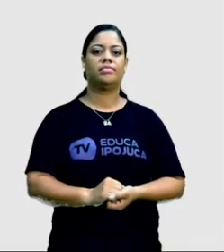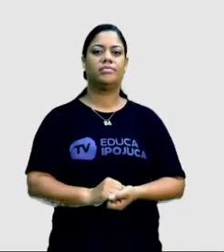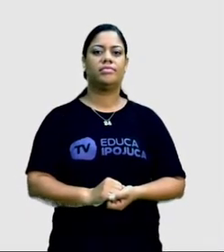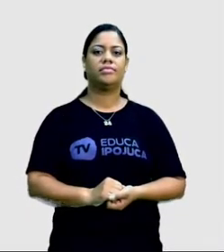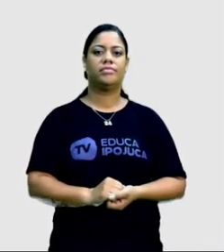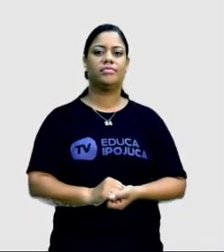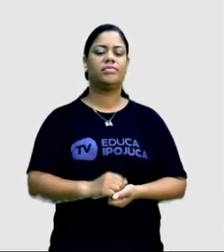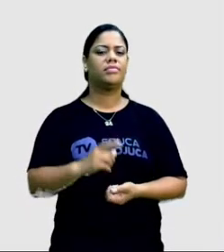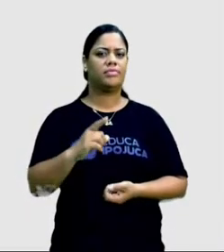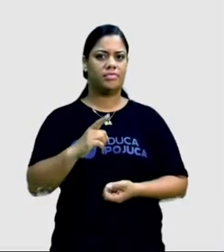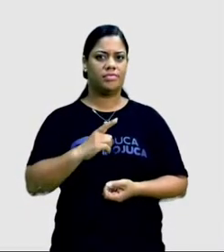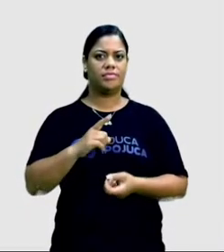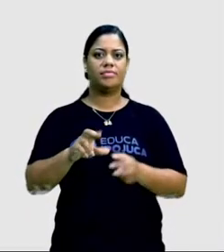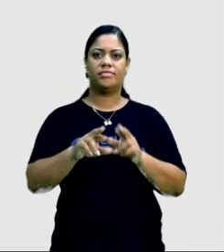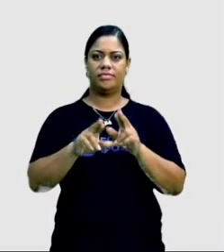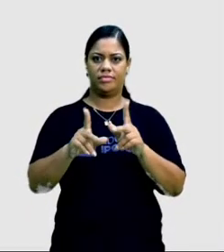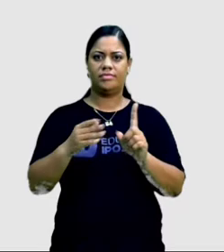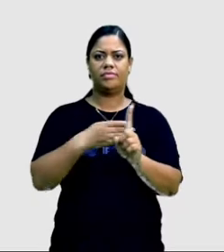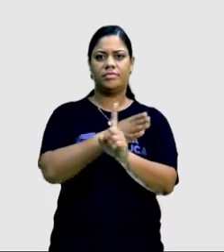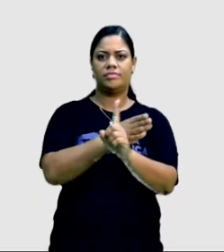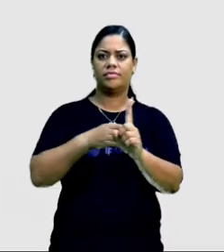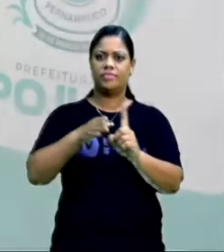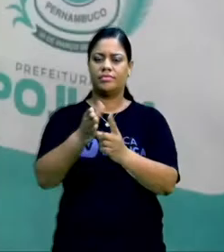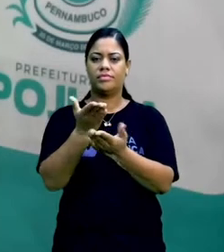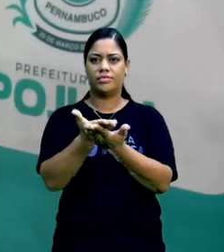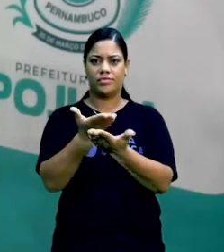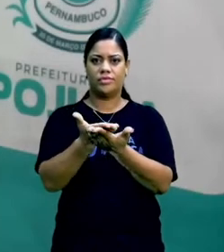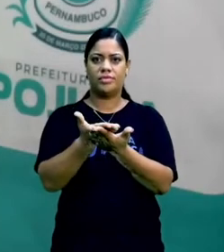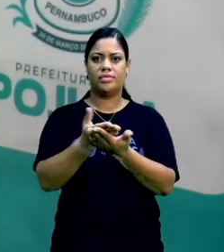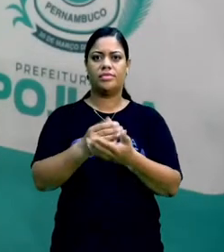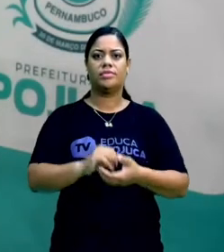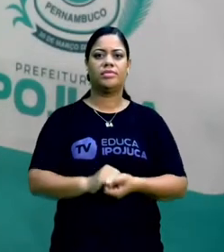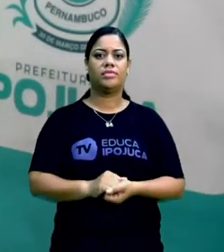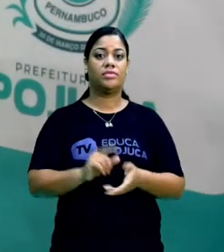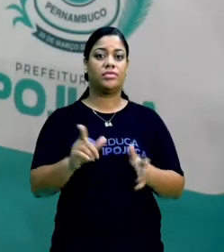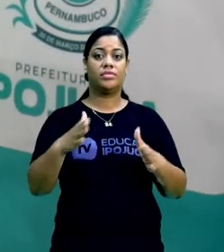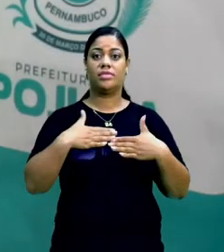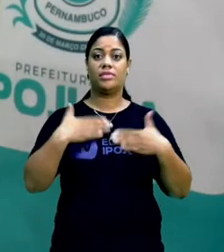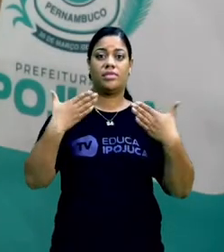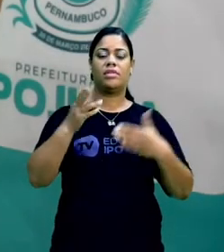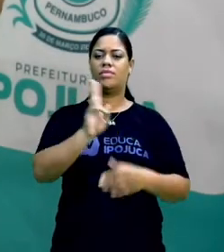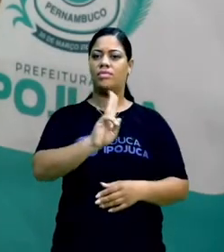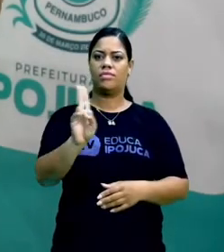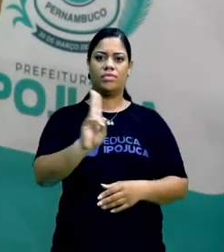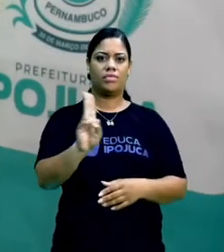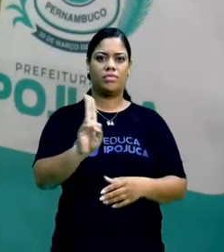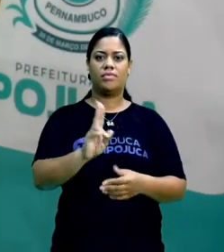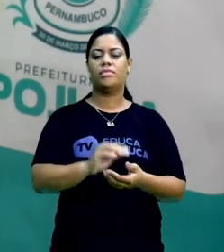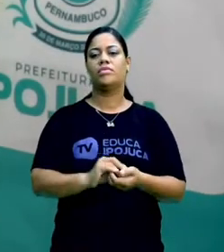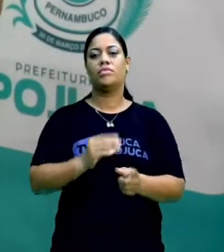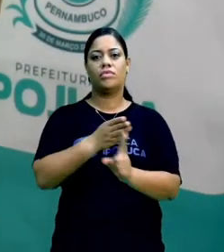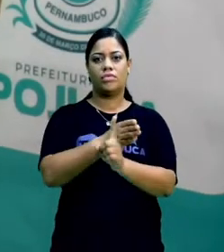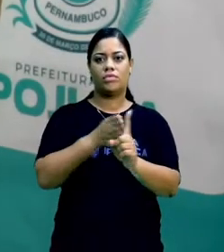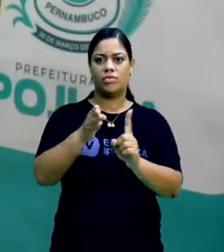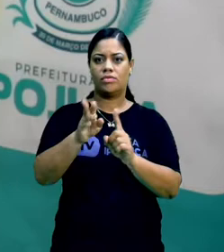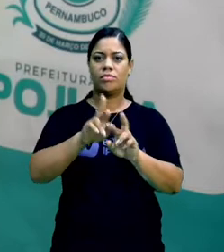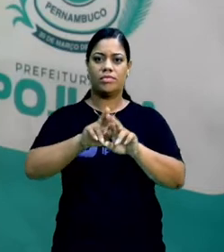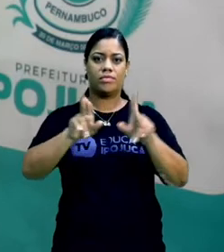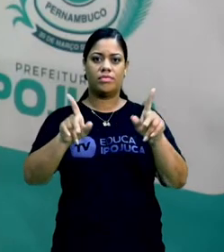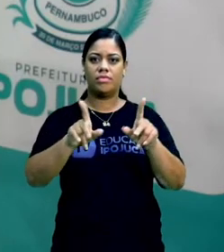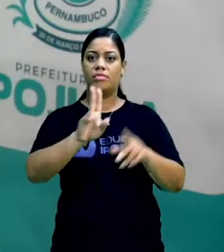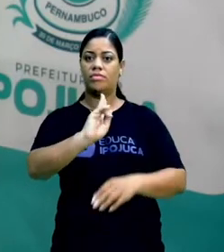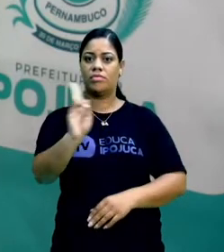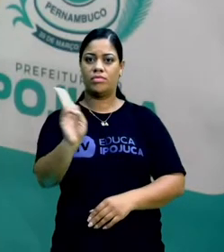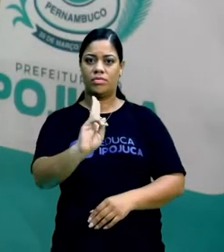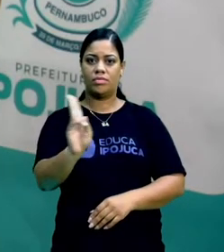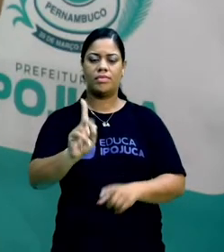Nós temos alguns tipos de modalizadores que nós vamos estudar hoje aqui. Não se assustem com os nomes deles, são nomes diferentes,